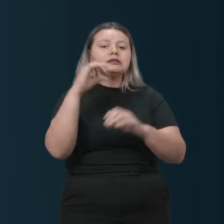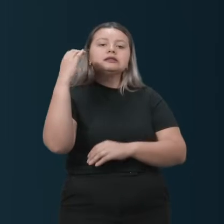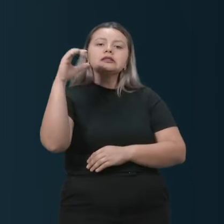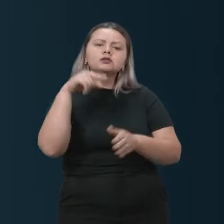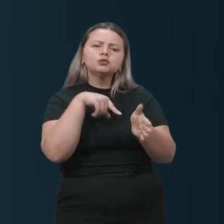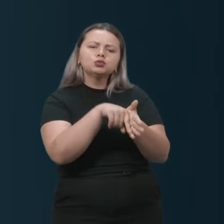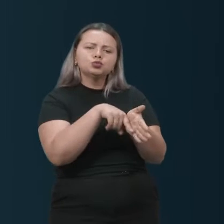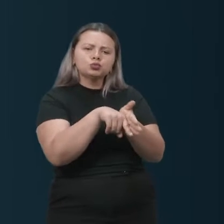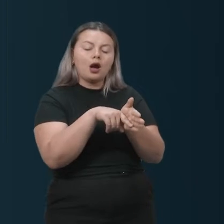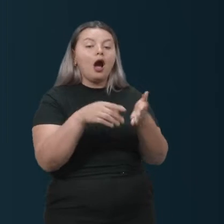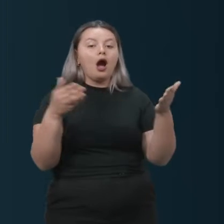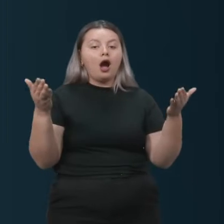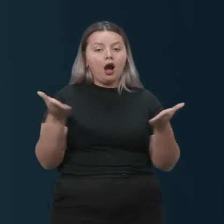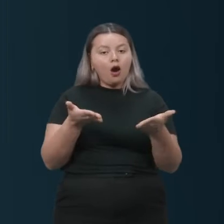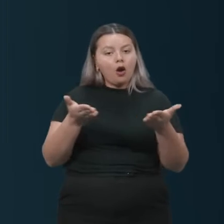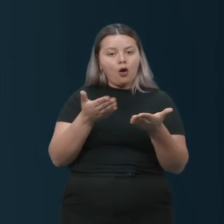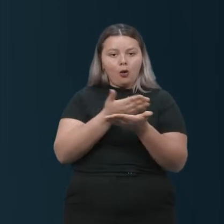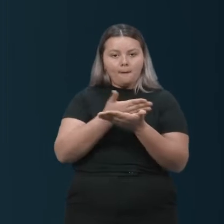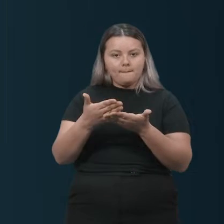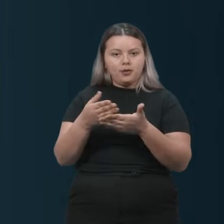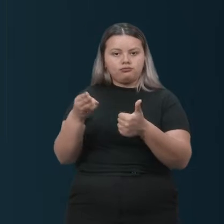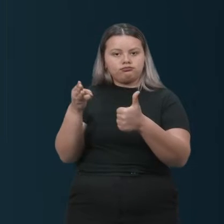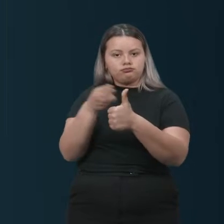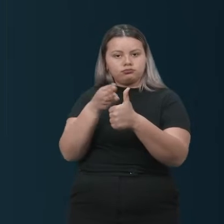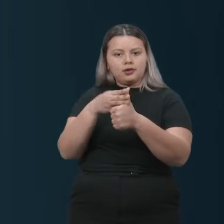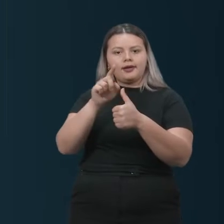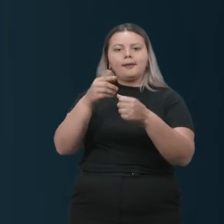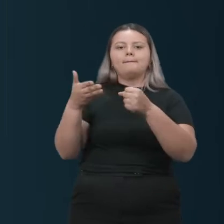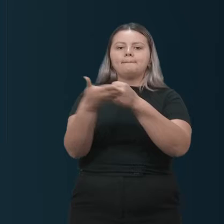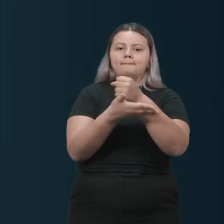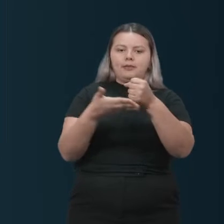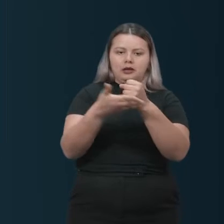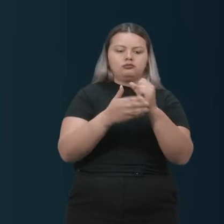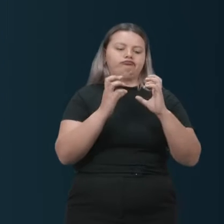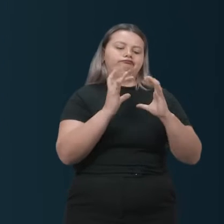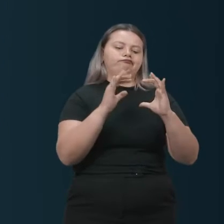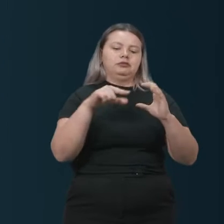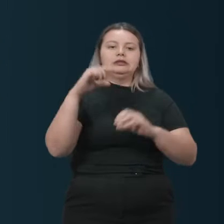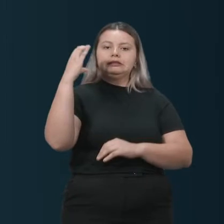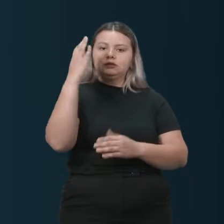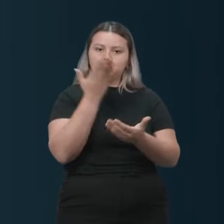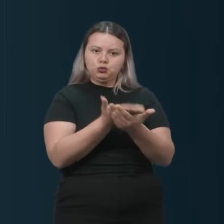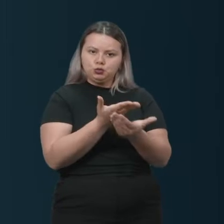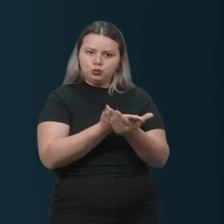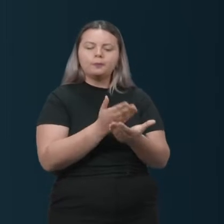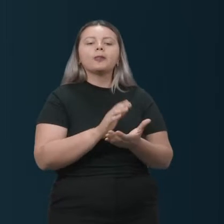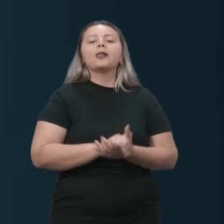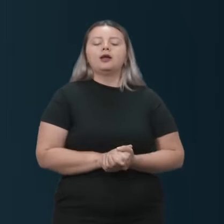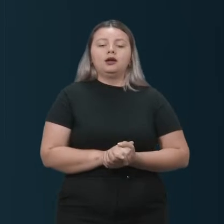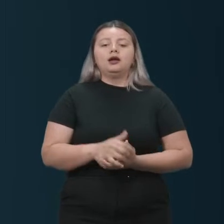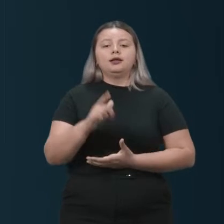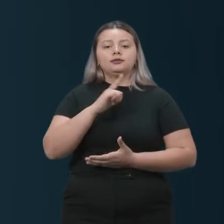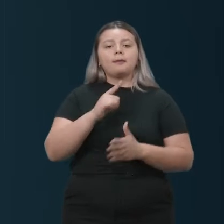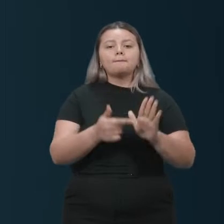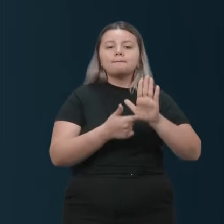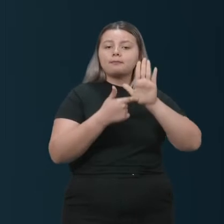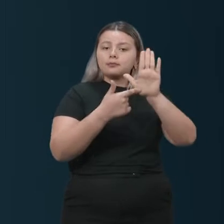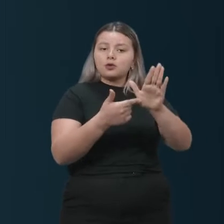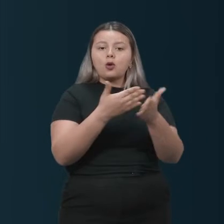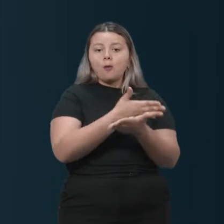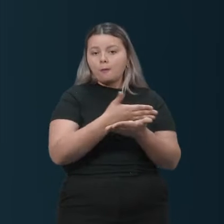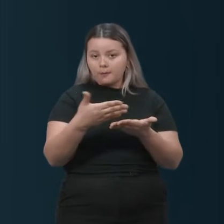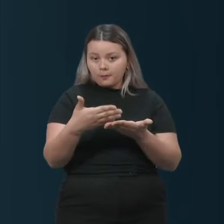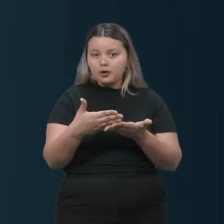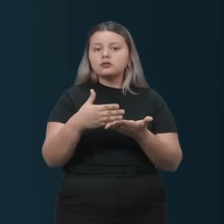Então, nesse primeiro módulo, que é o Fundamentos da Neurociência, a gente vai começar com uma